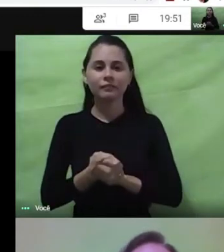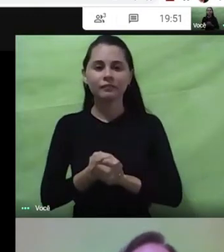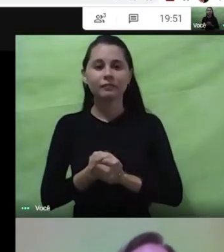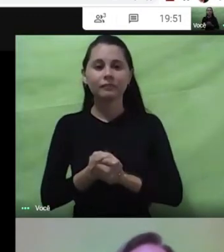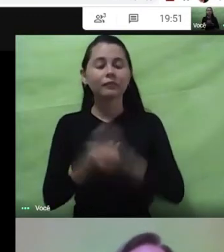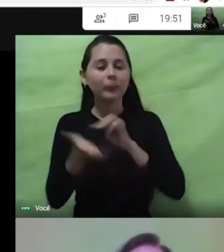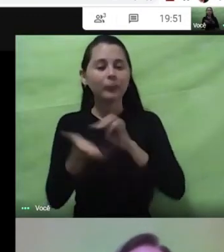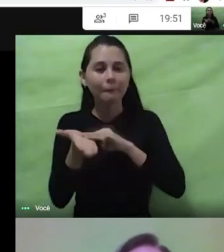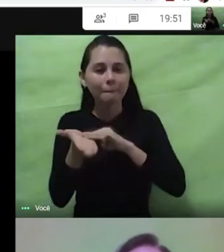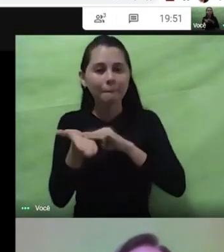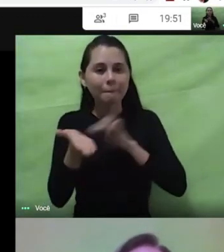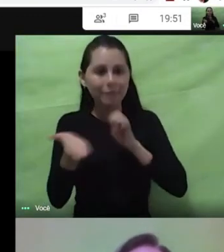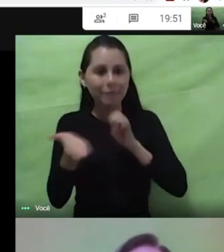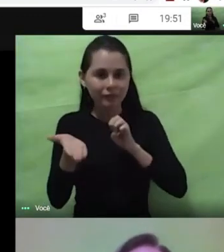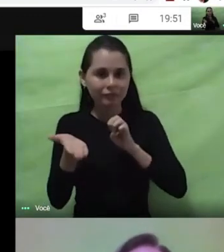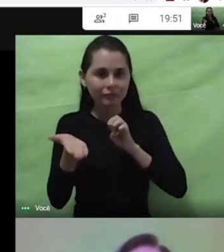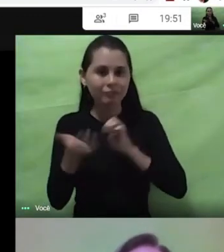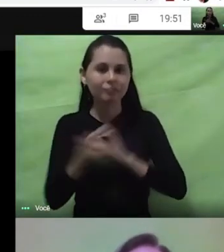O método